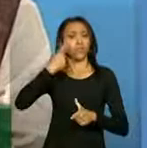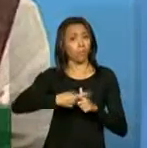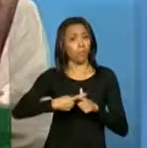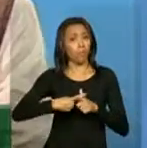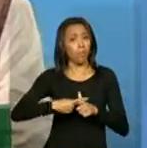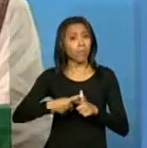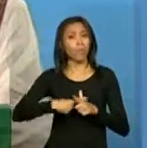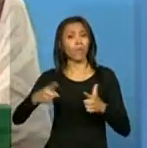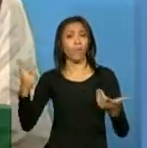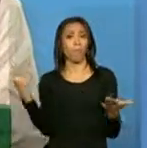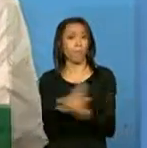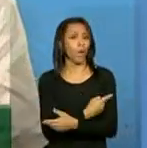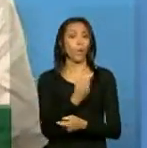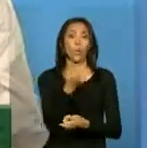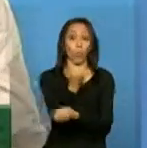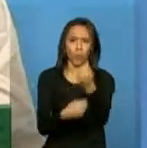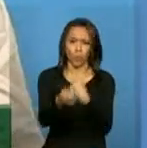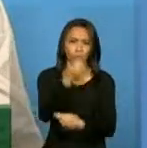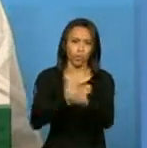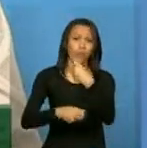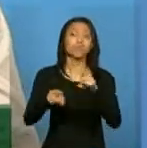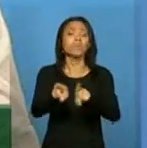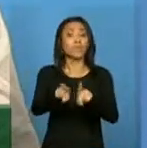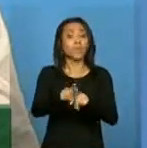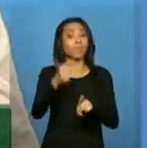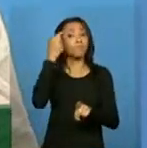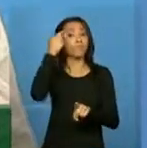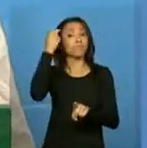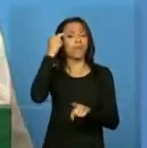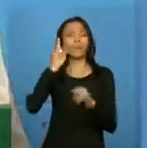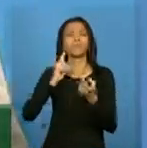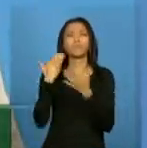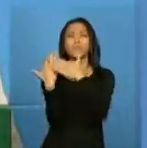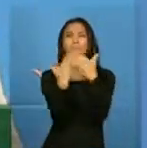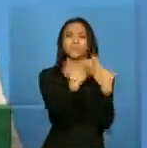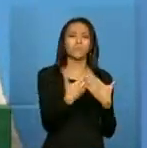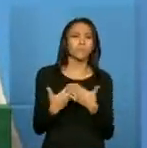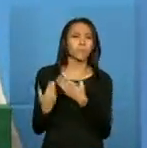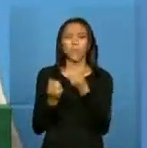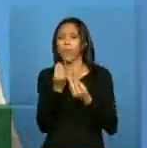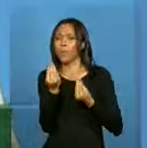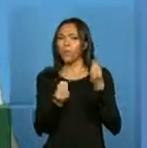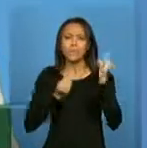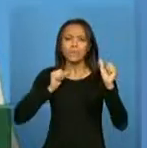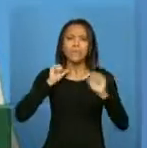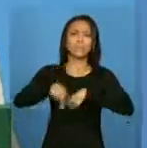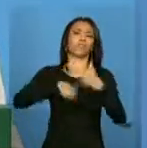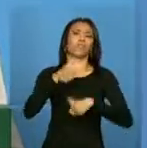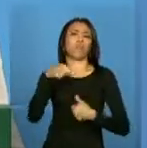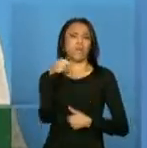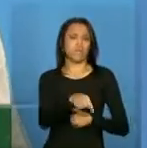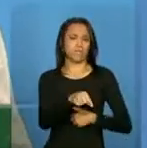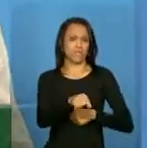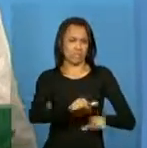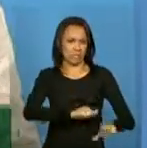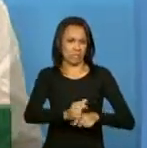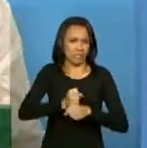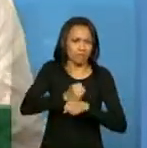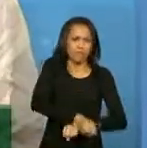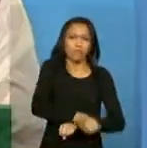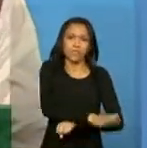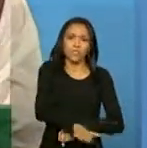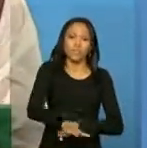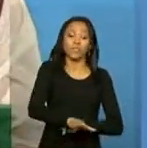e precisamos também pensar em como transformamos o trabalho feito por crianças exploradas